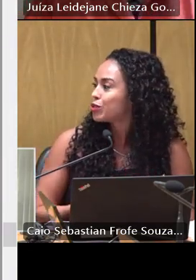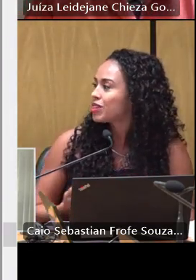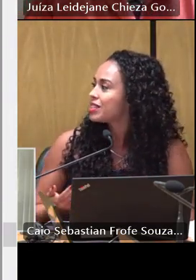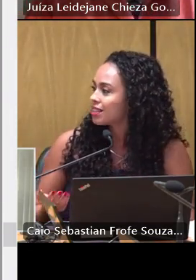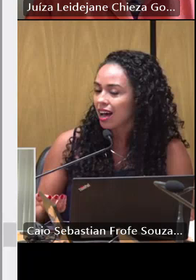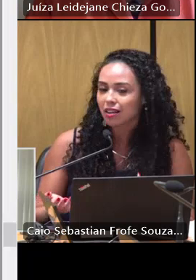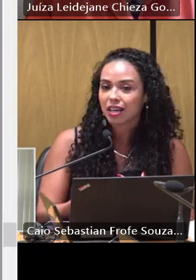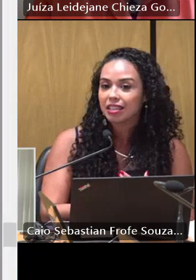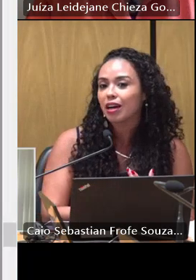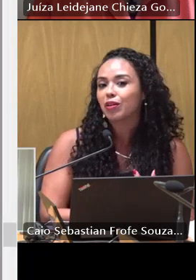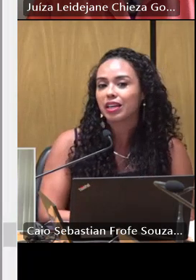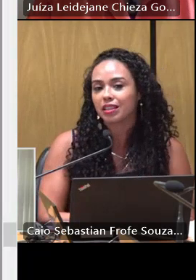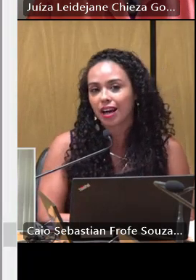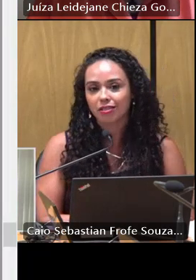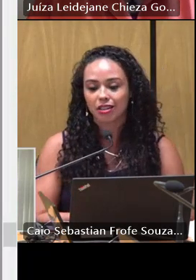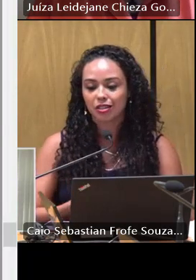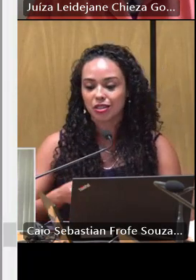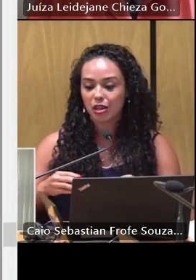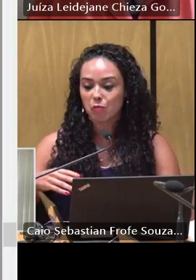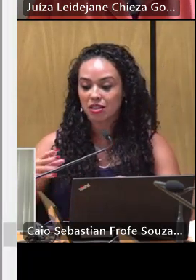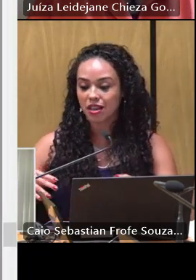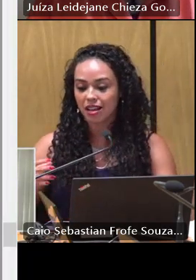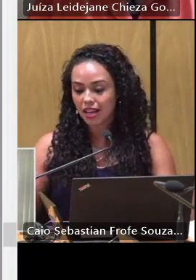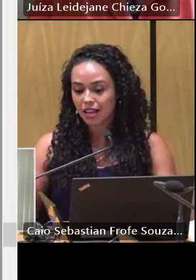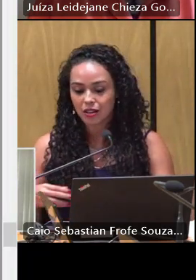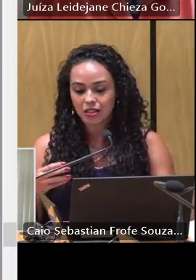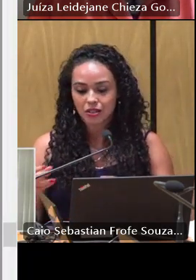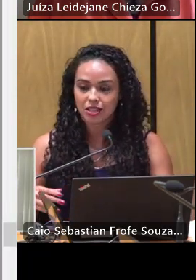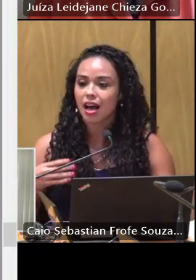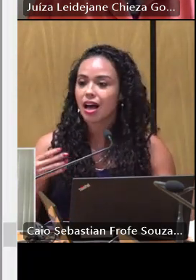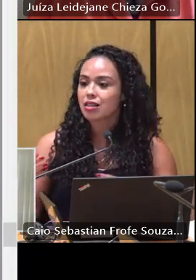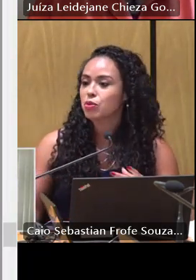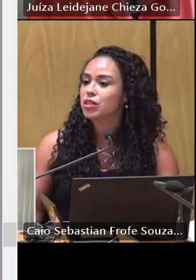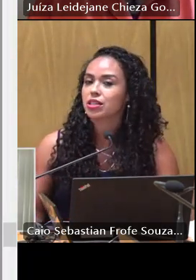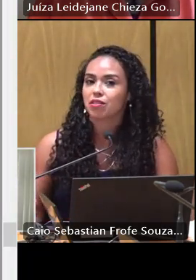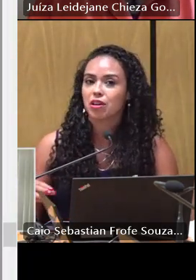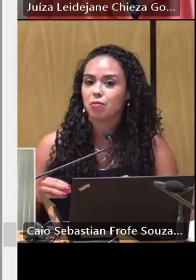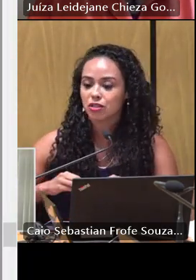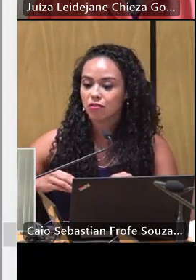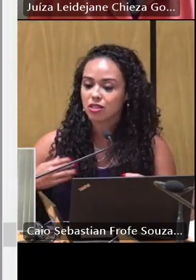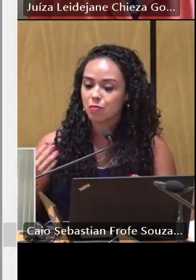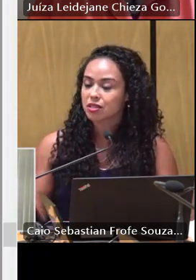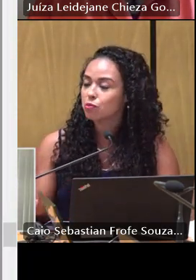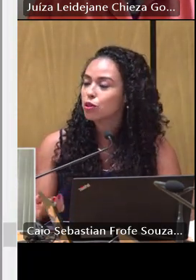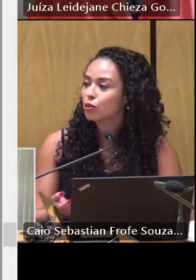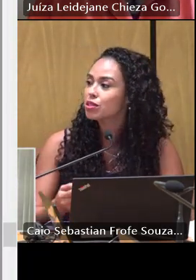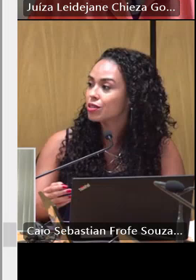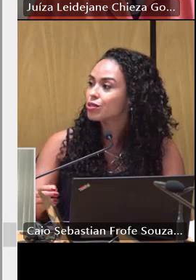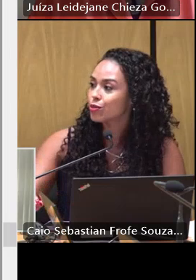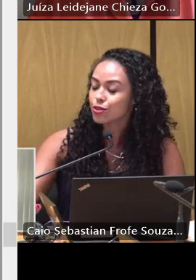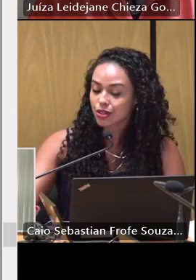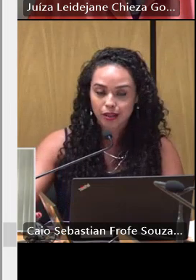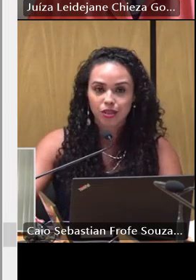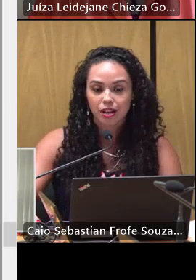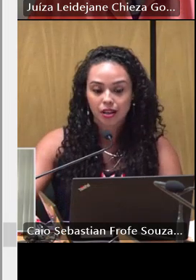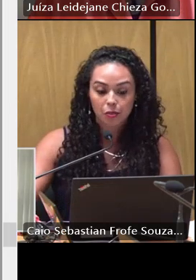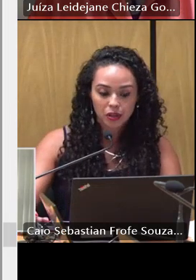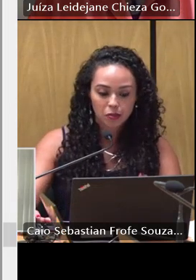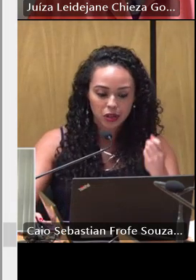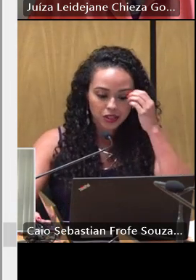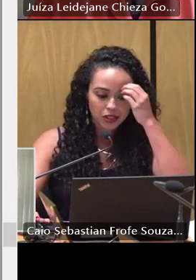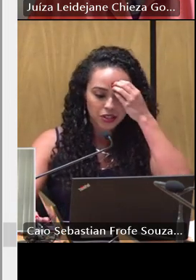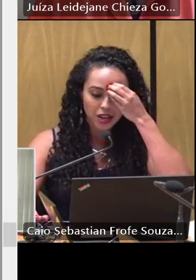multifacetado né interconectado né a gente tem que pensar na nossa sociedade políticas afirmativas né pensando por todos esses outros lados que